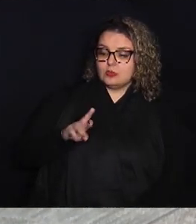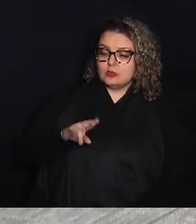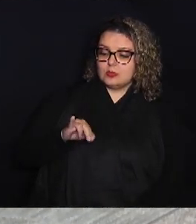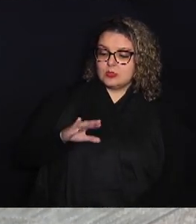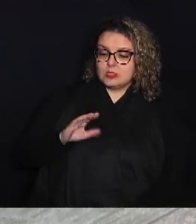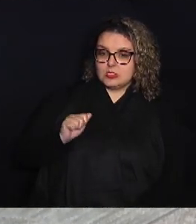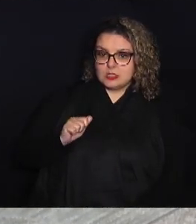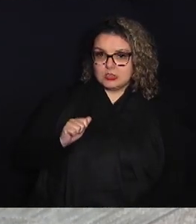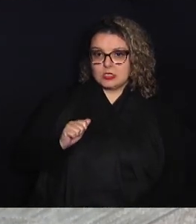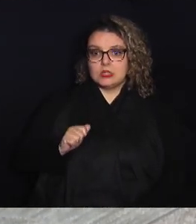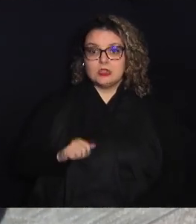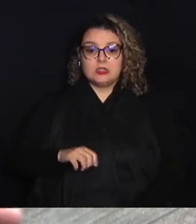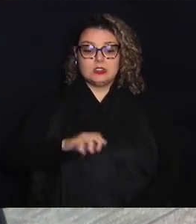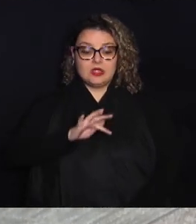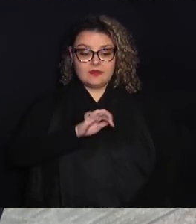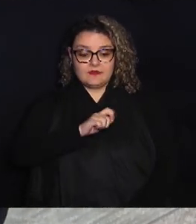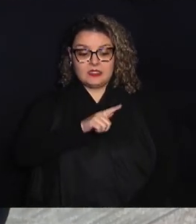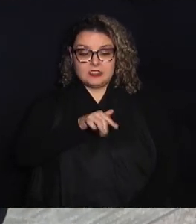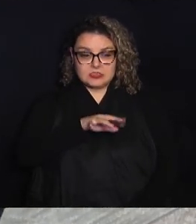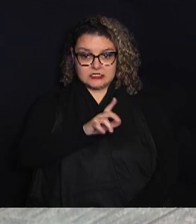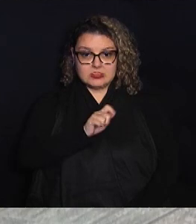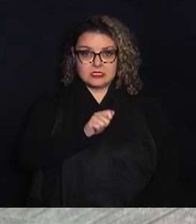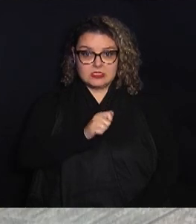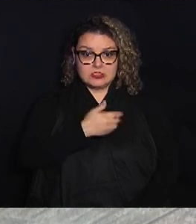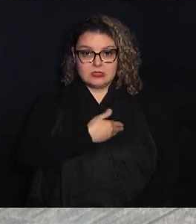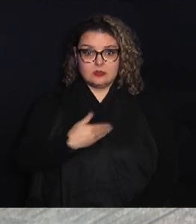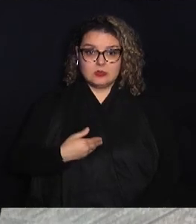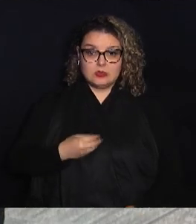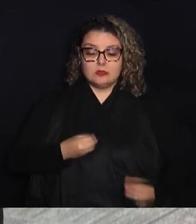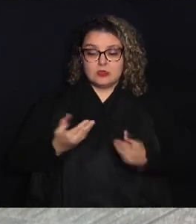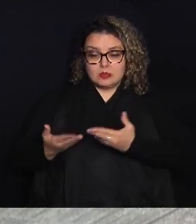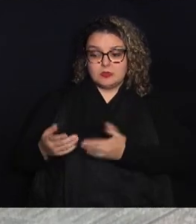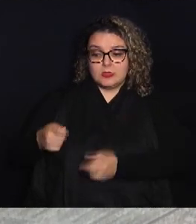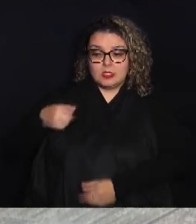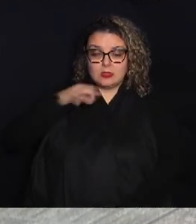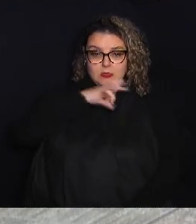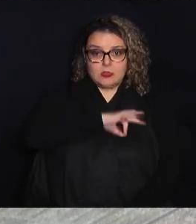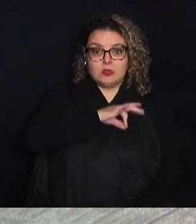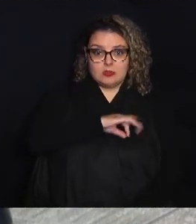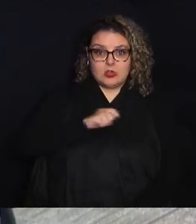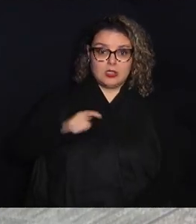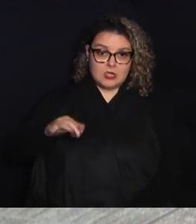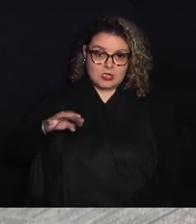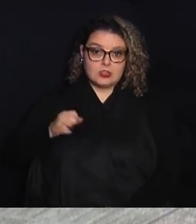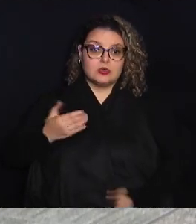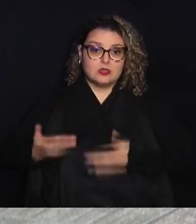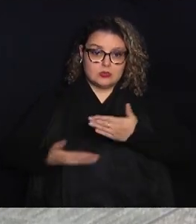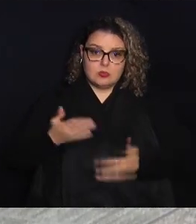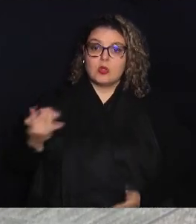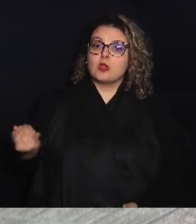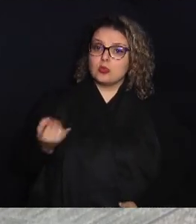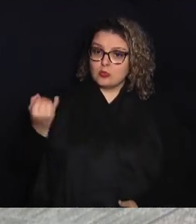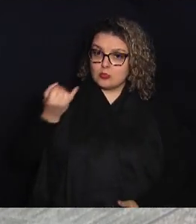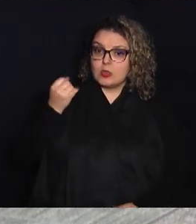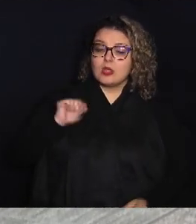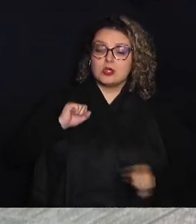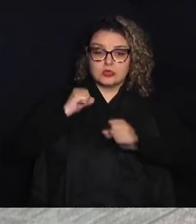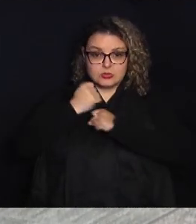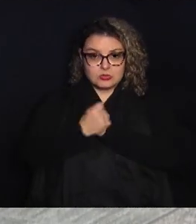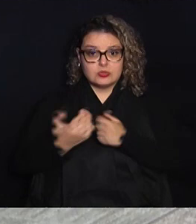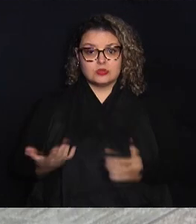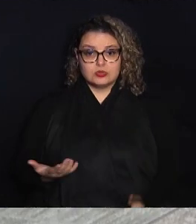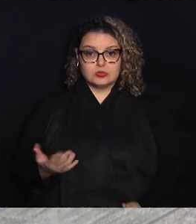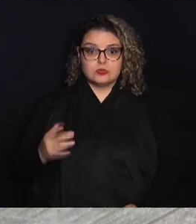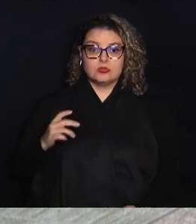uma rubrica da Fazenda Pública destinada à remuneração desses agentes públicos que prestam um serviço